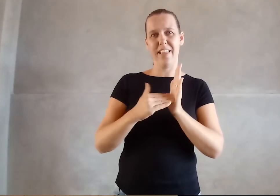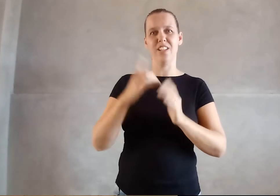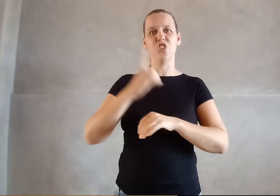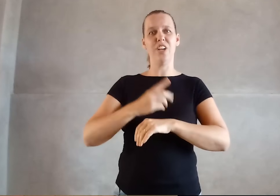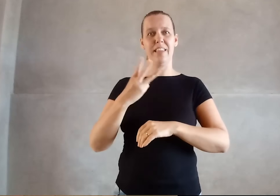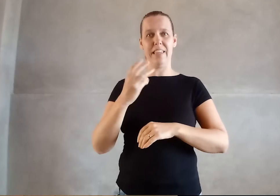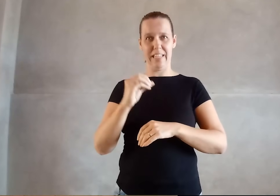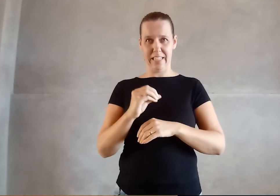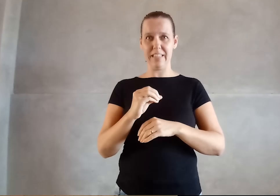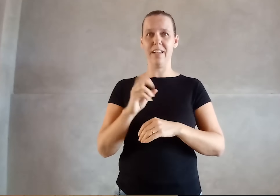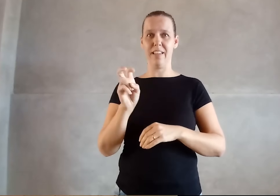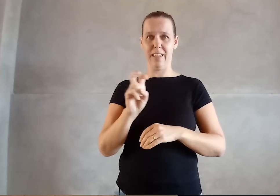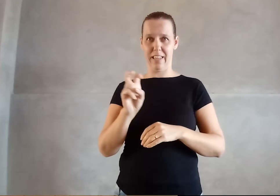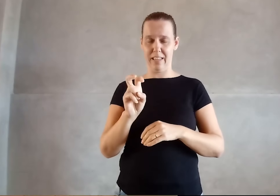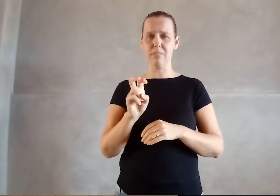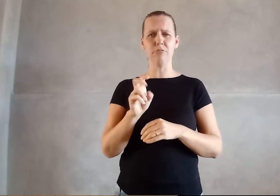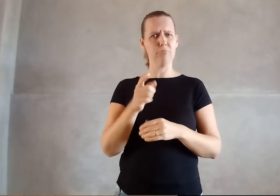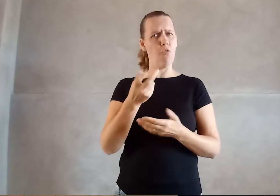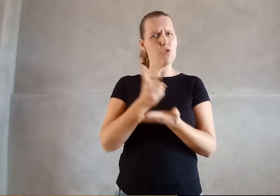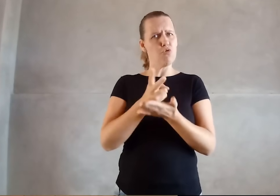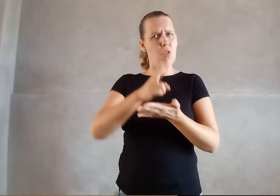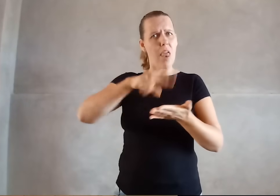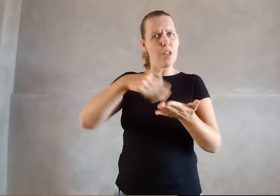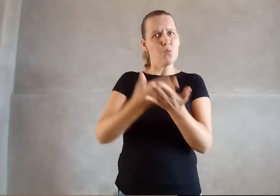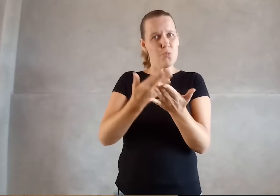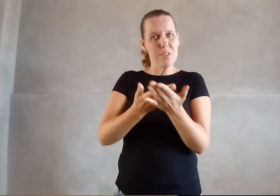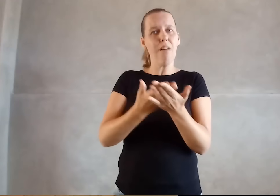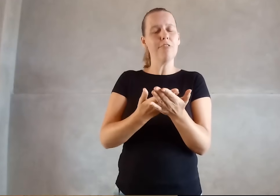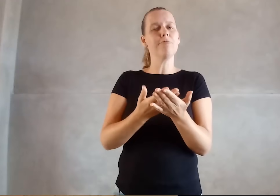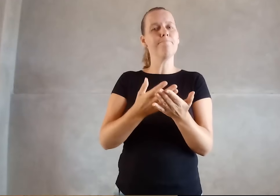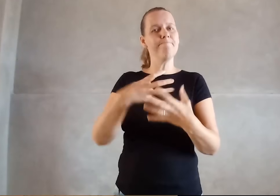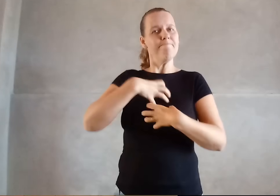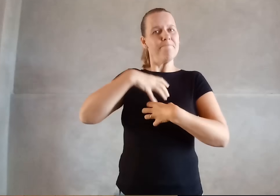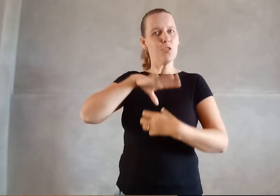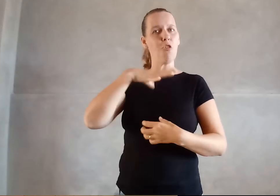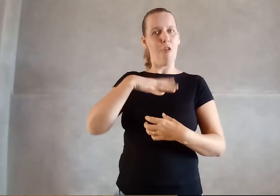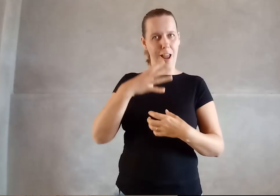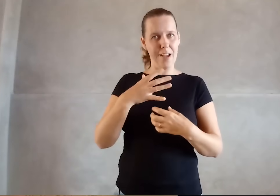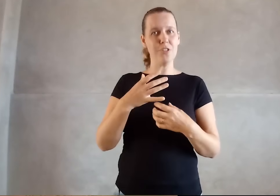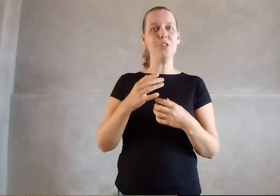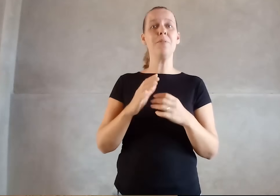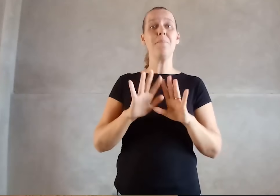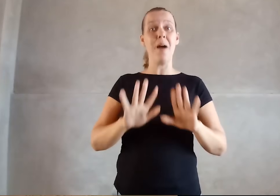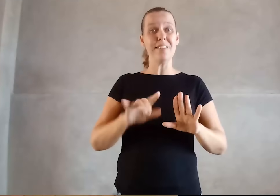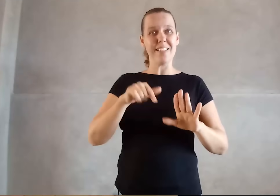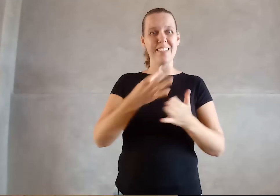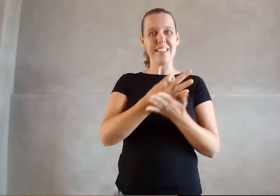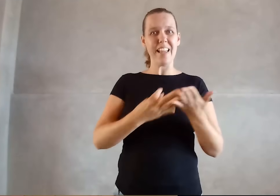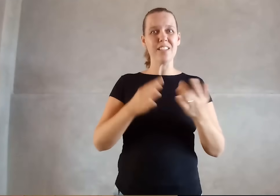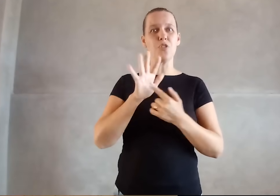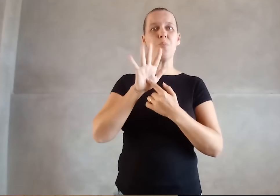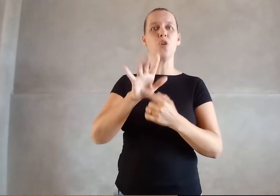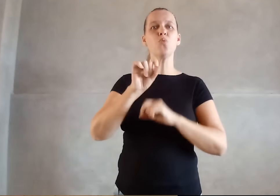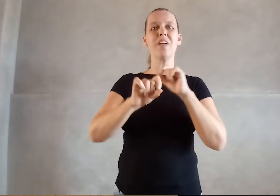Mas esse texto aqui nos aponta para o futuro. Ele fala de esperança. que é exatamente amor, fé e esperança. E aqui